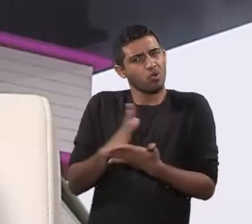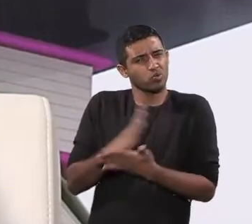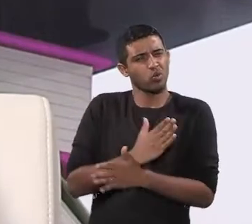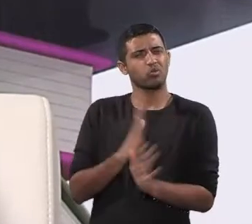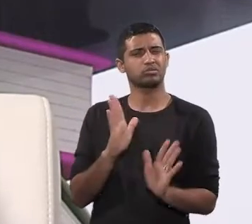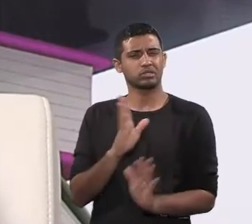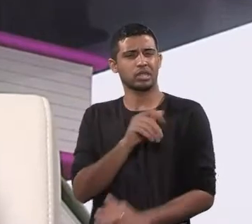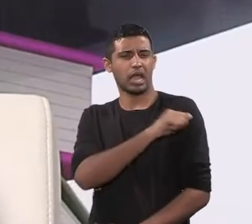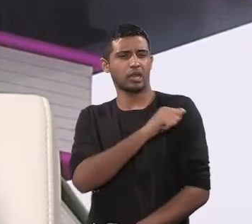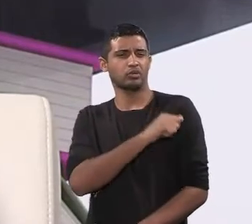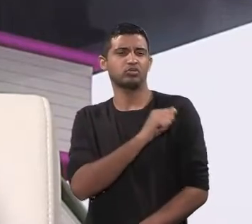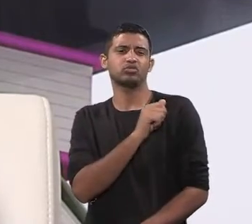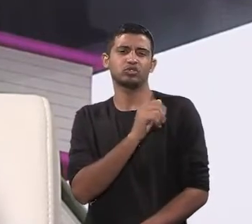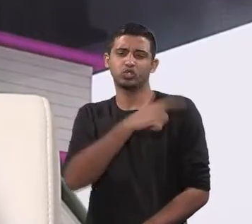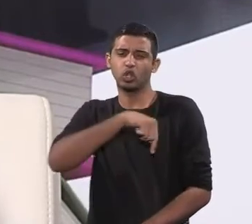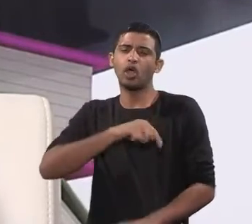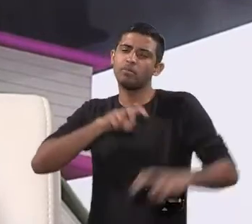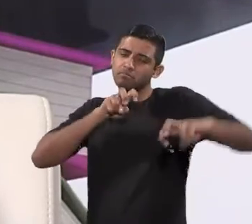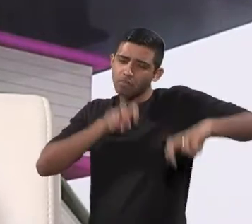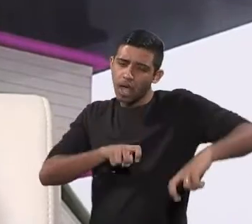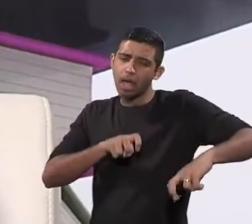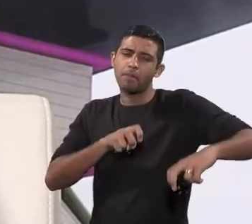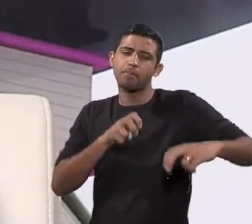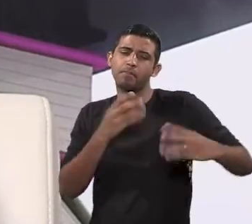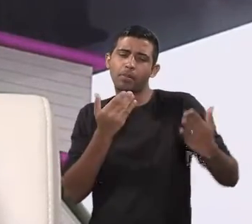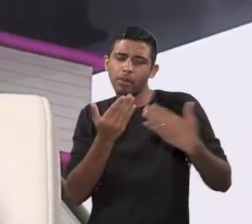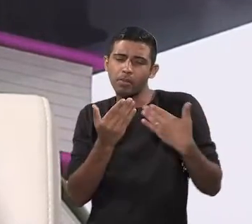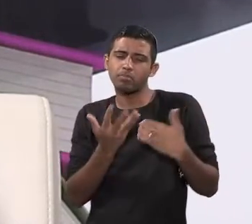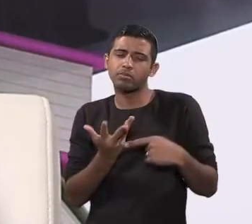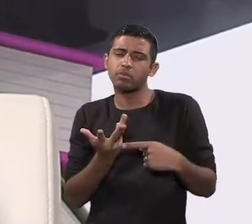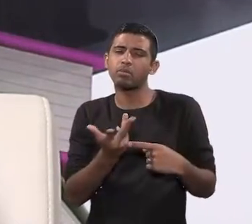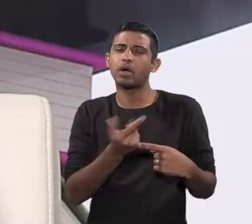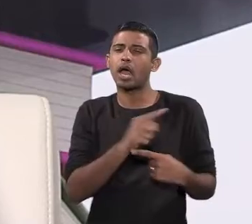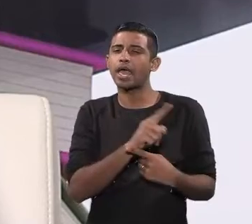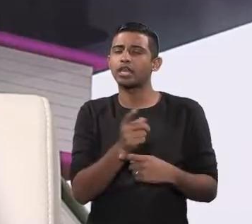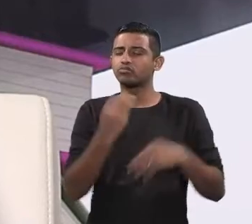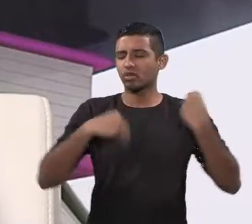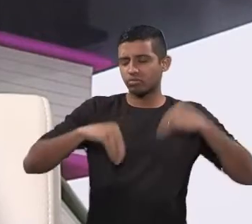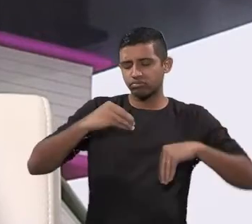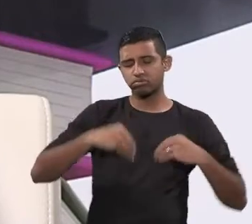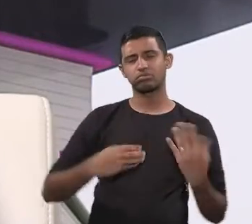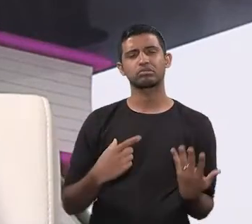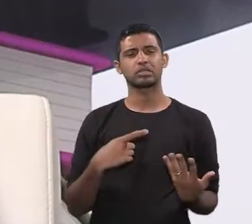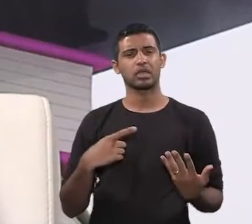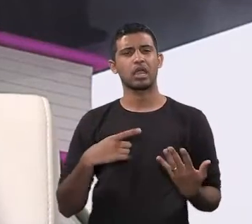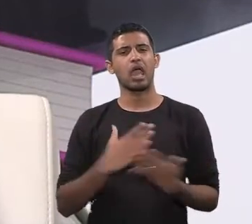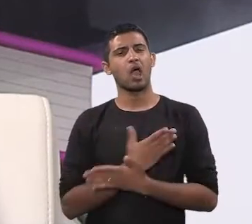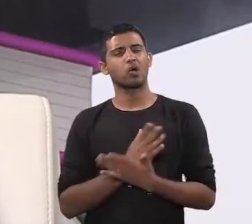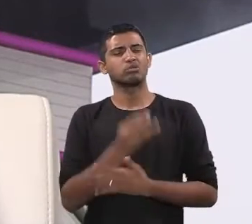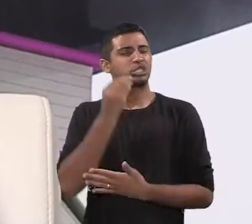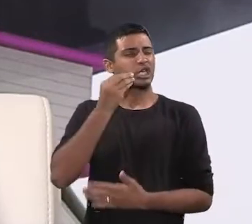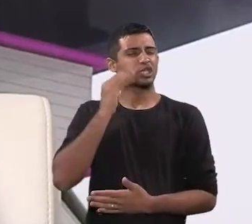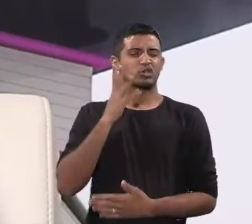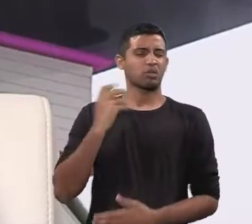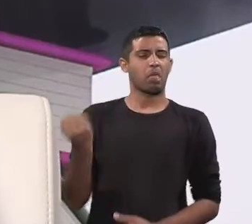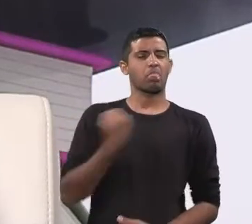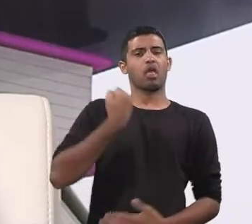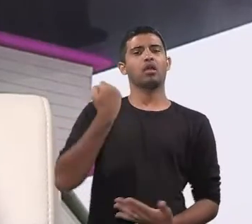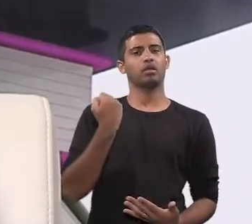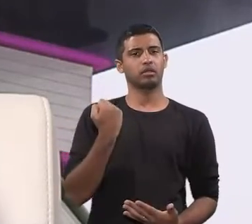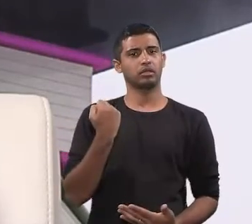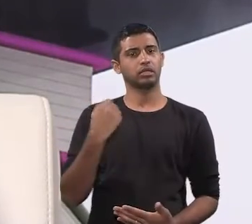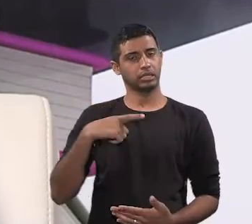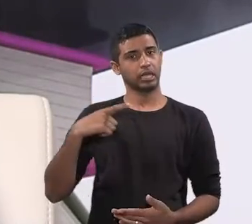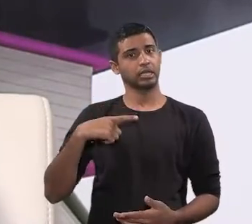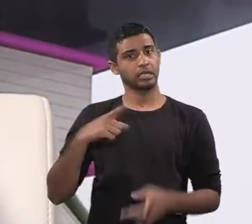alunos, né? Que a gente já teve que trabalhar com eles, alunos com depressão, alunos que tentaram cometer suicídio, inclusive